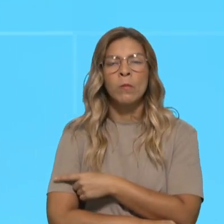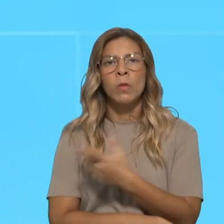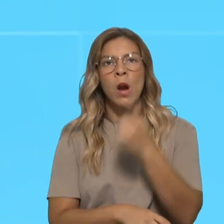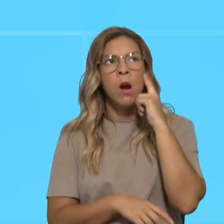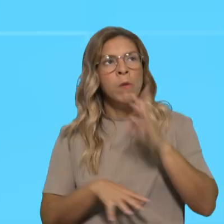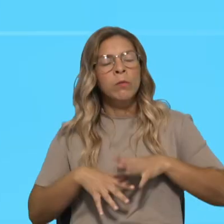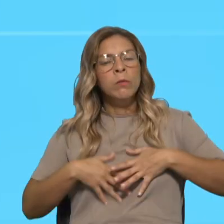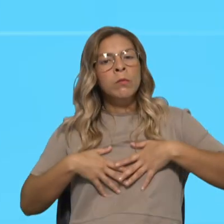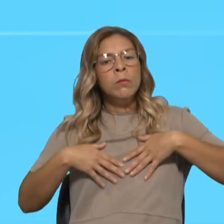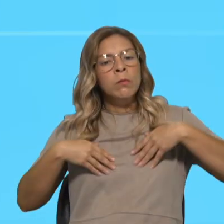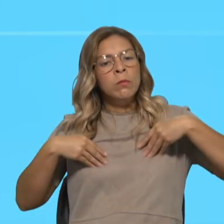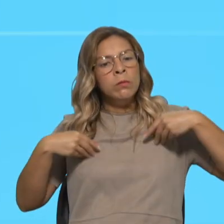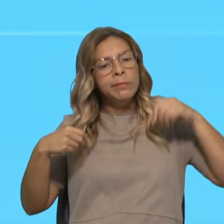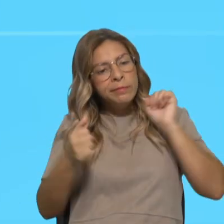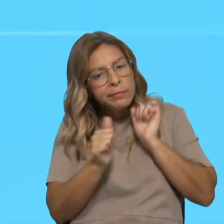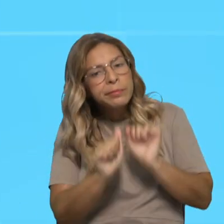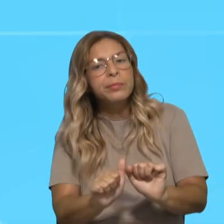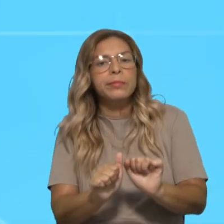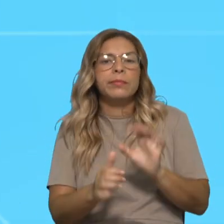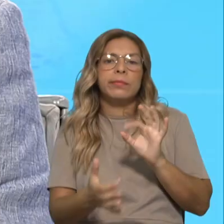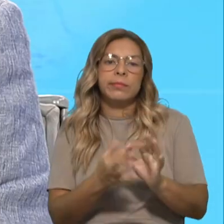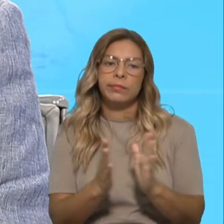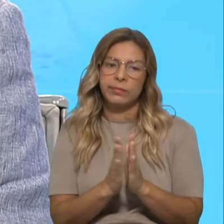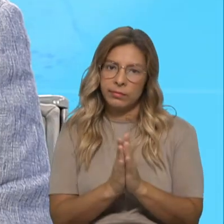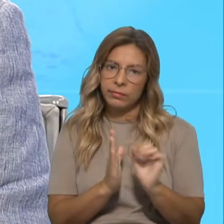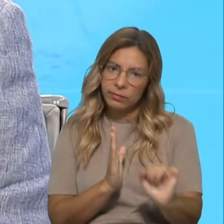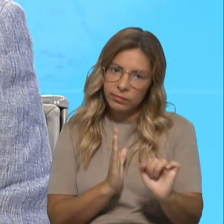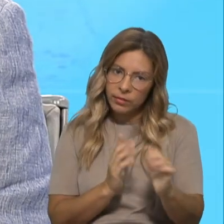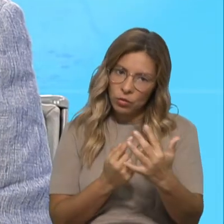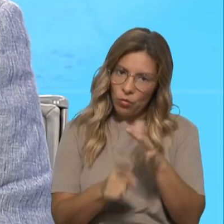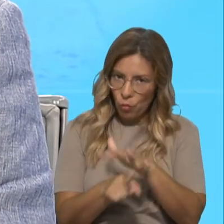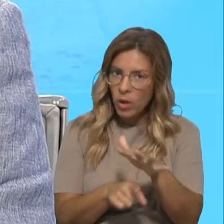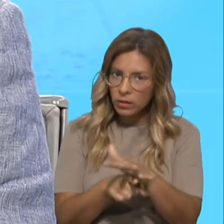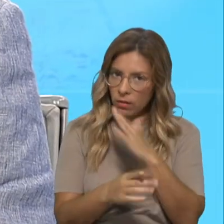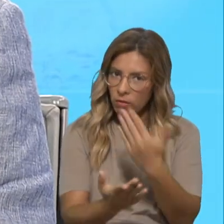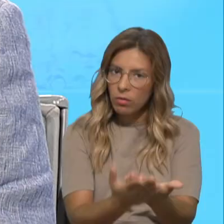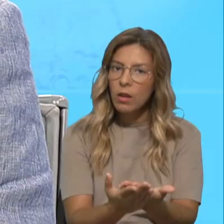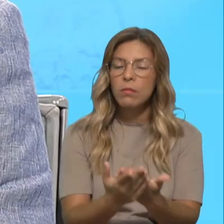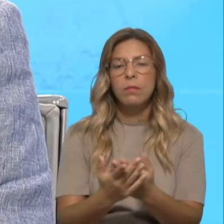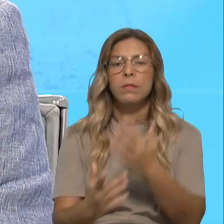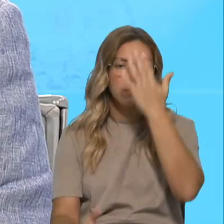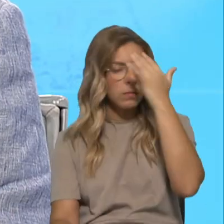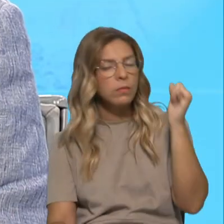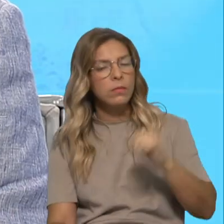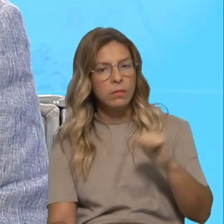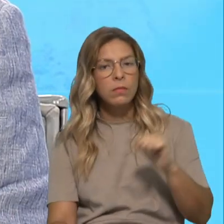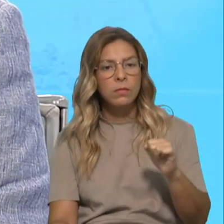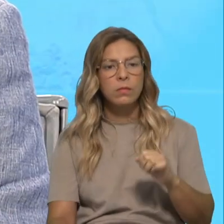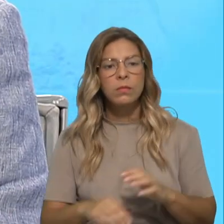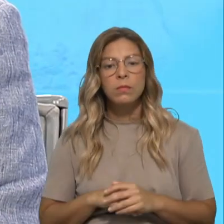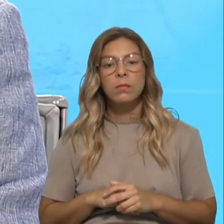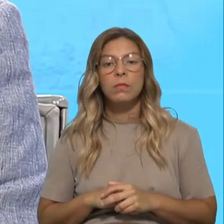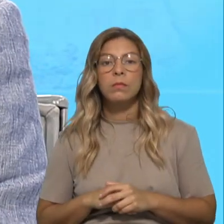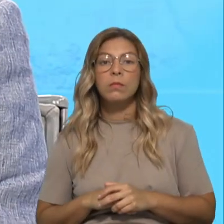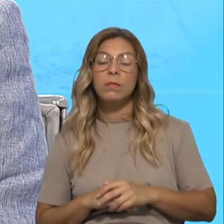inspirar-se nestas linhas de doutrina social da Igreja? Sim, creio que sim. E acho que Leão XIV deve ser particularmente